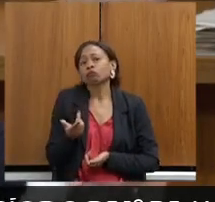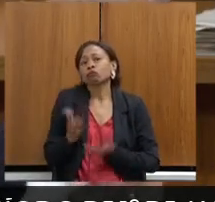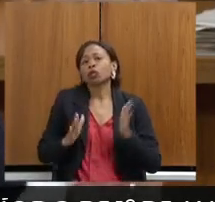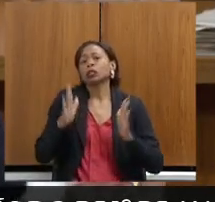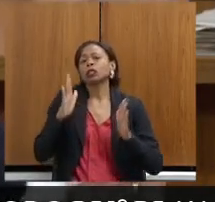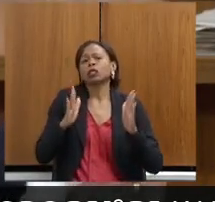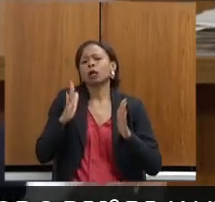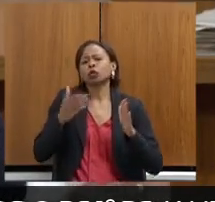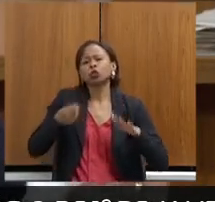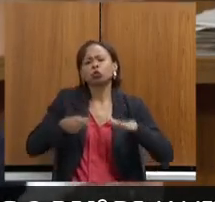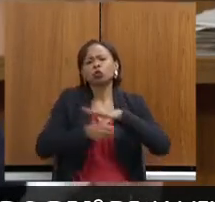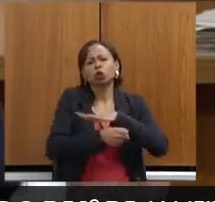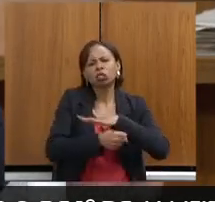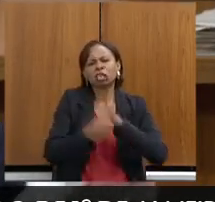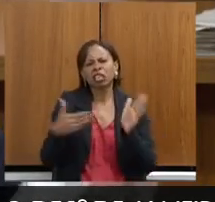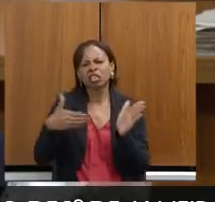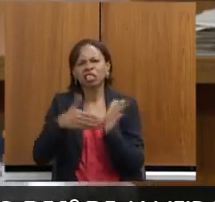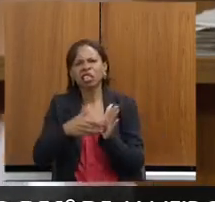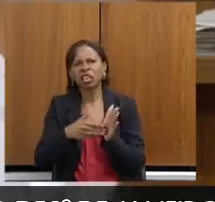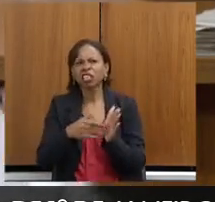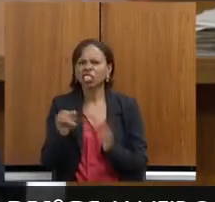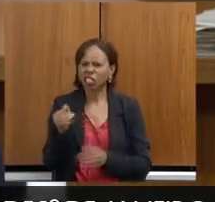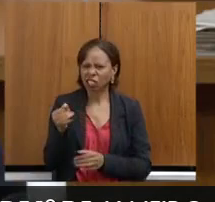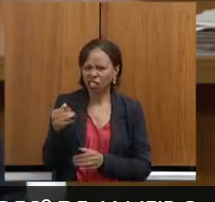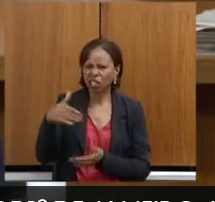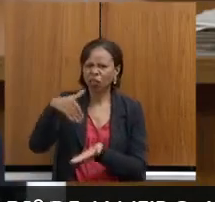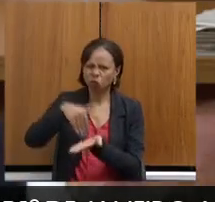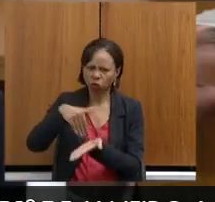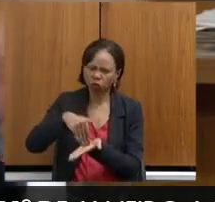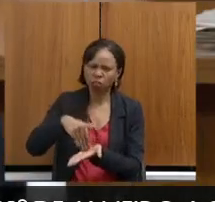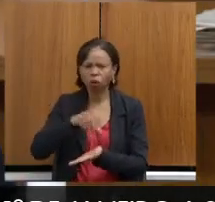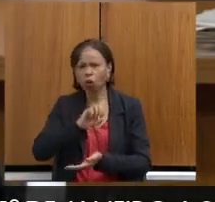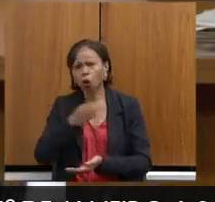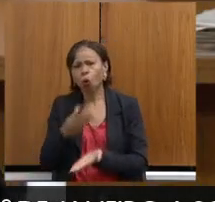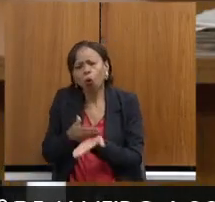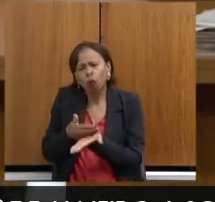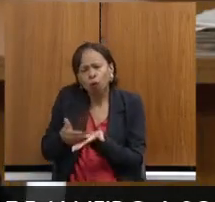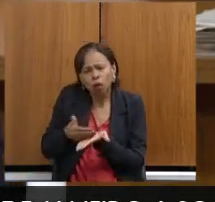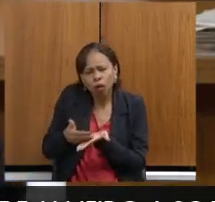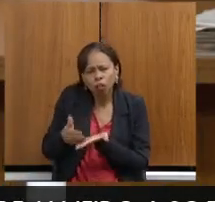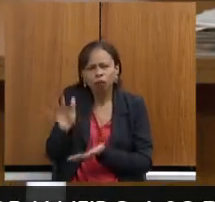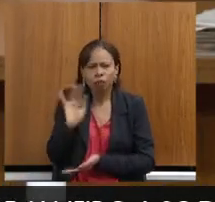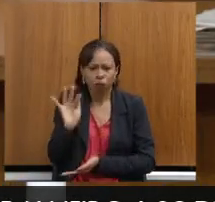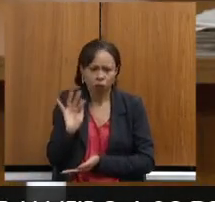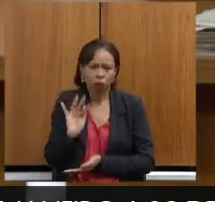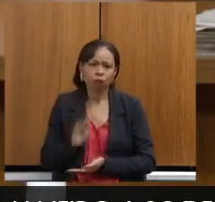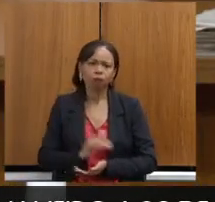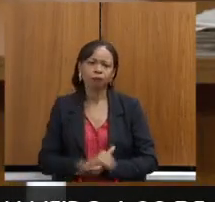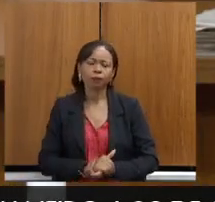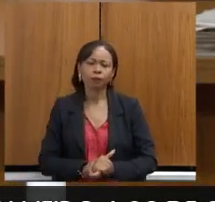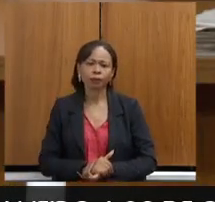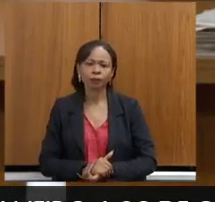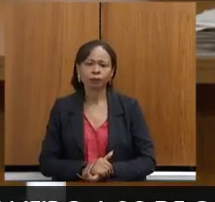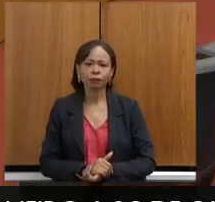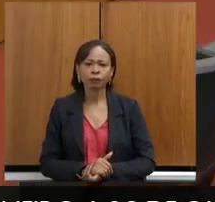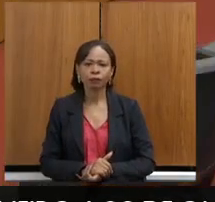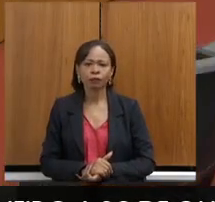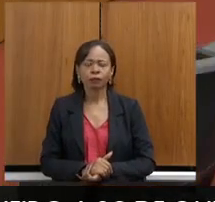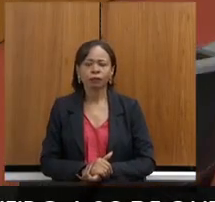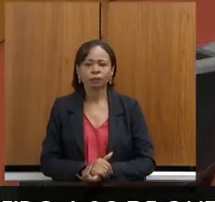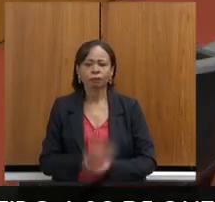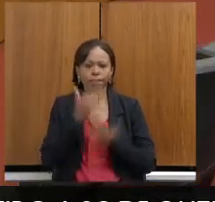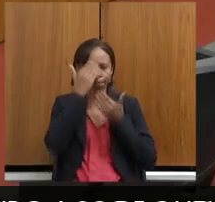verdade seria até a final de janeiro ou quem sabe início de fevereiro mas o mais rápido possível e